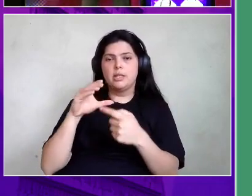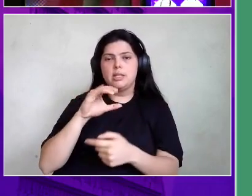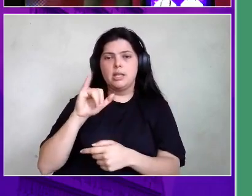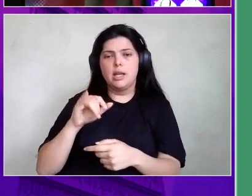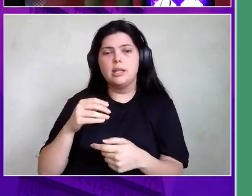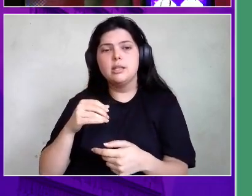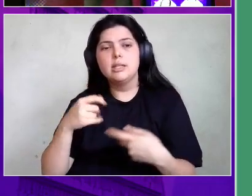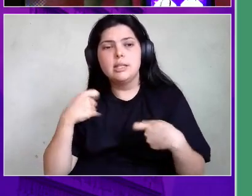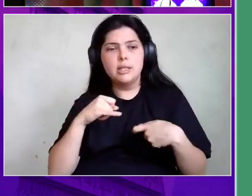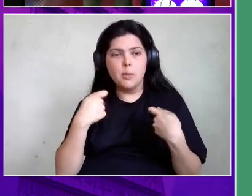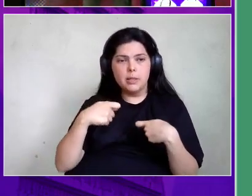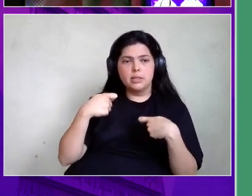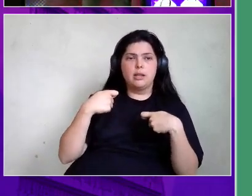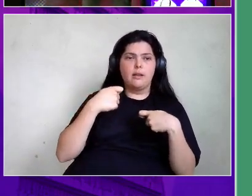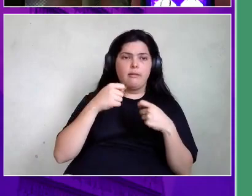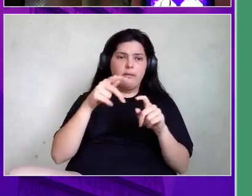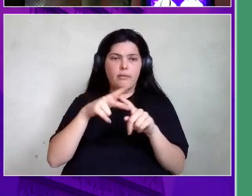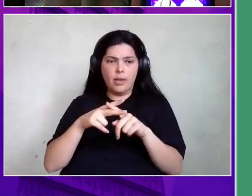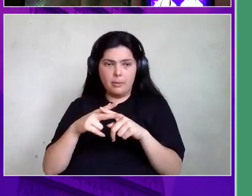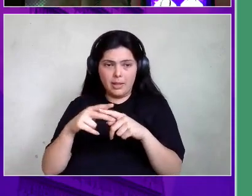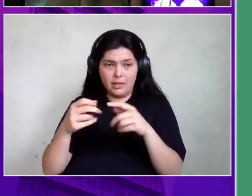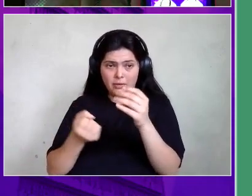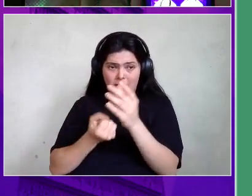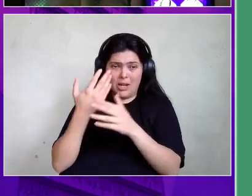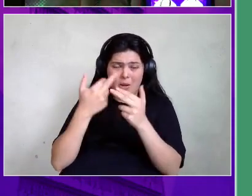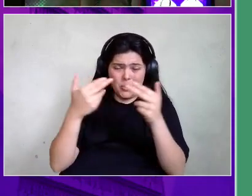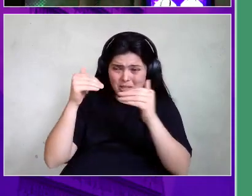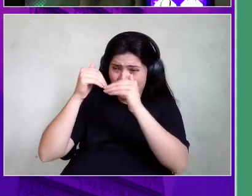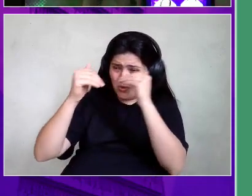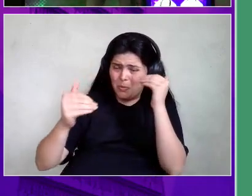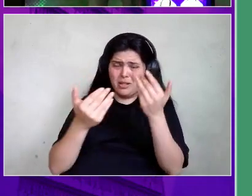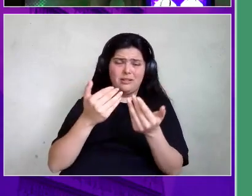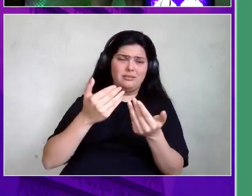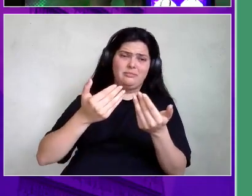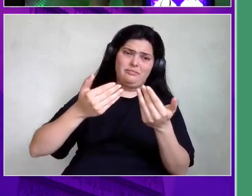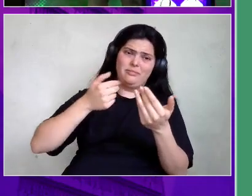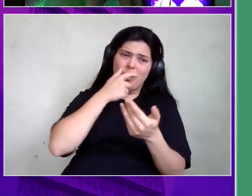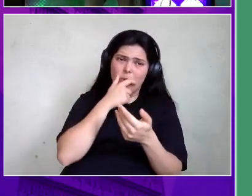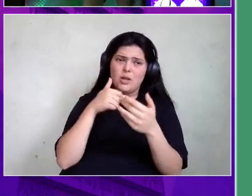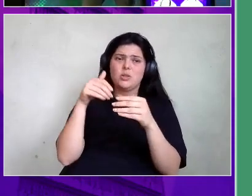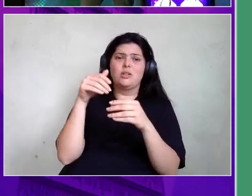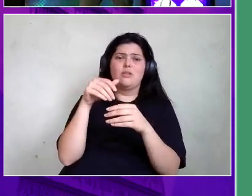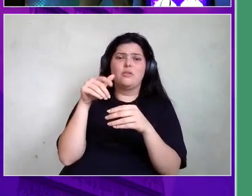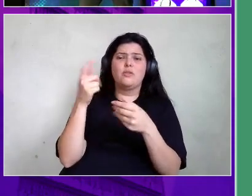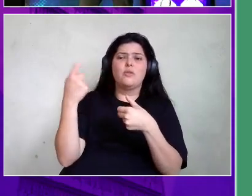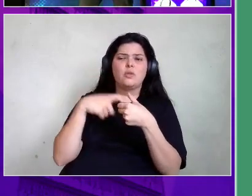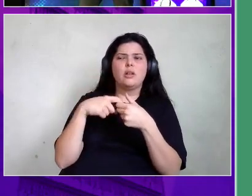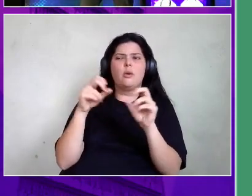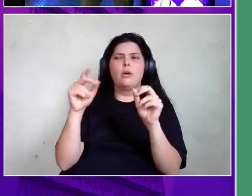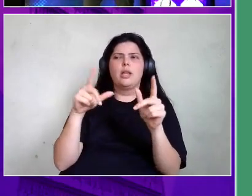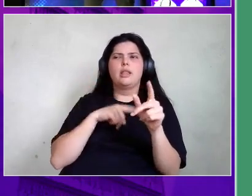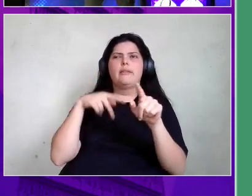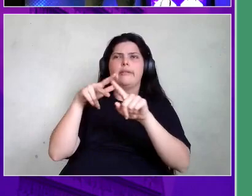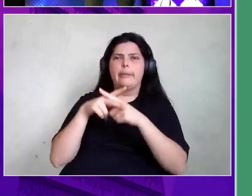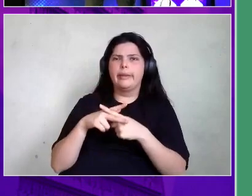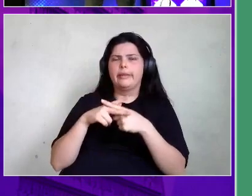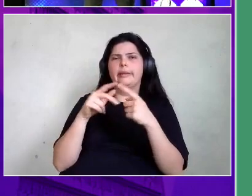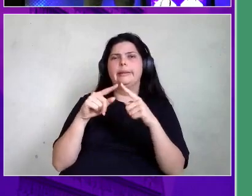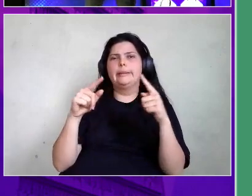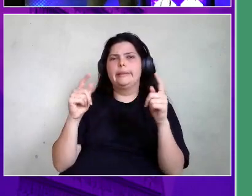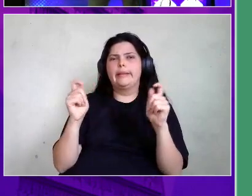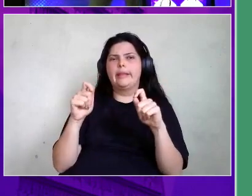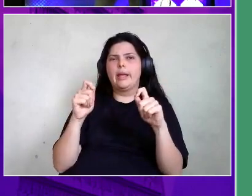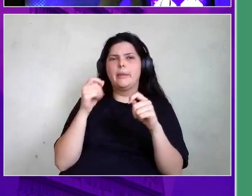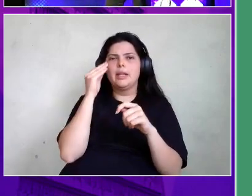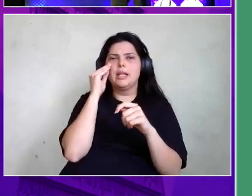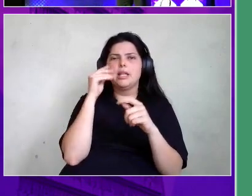uma ferramenta de CI que vai gerar coisas totalmente diferentes, provavelmente eu vou voltar naquele estágio de, beleza, tem uma ferramenta, mas eu posso continuar tendo algumas